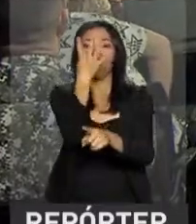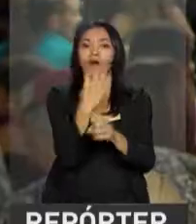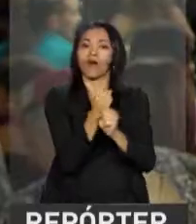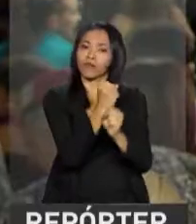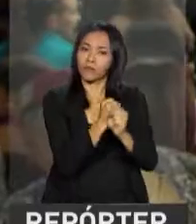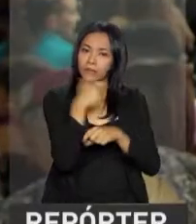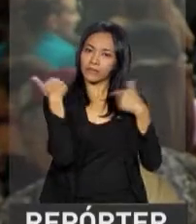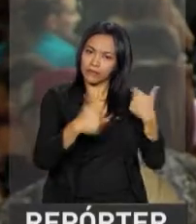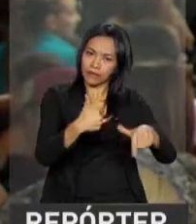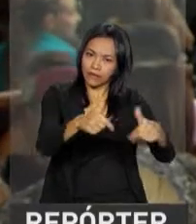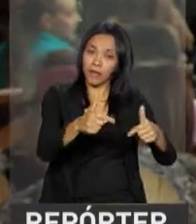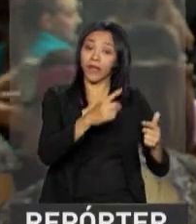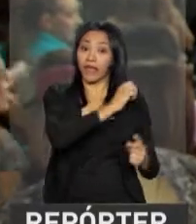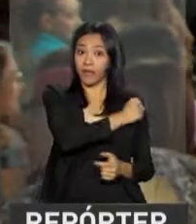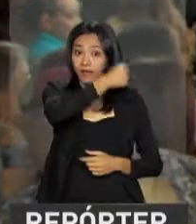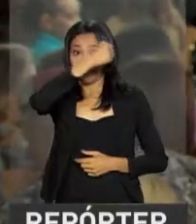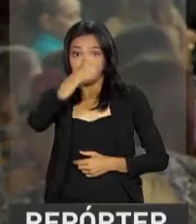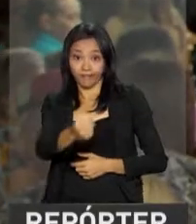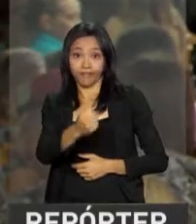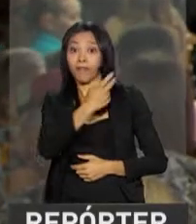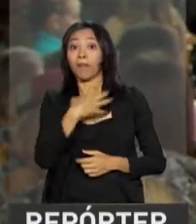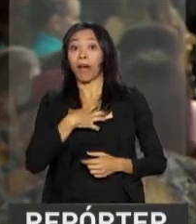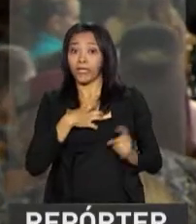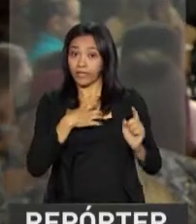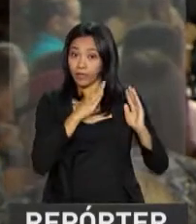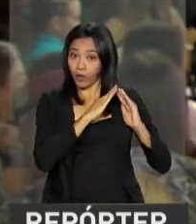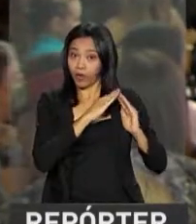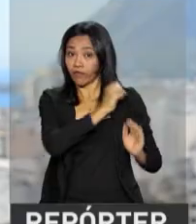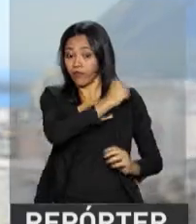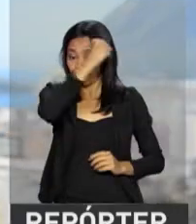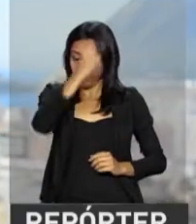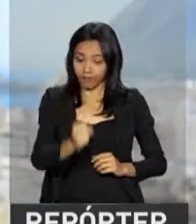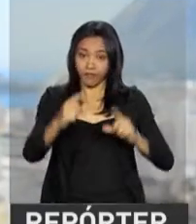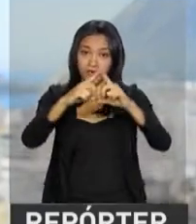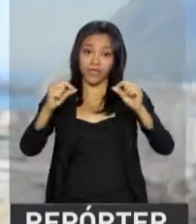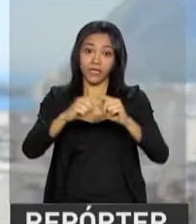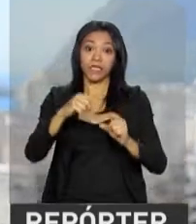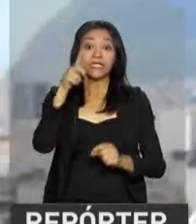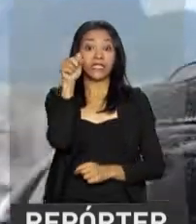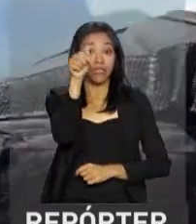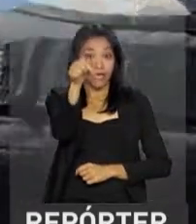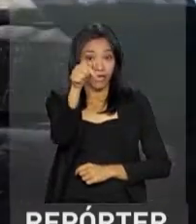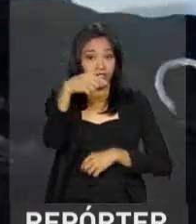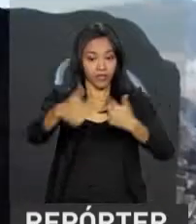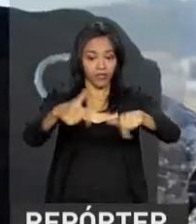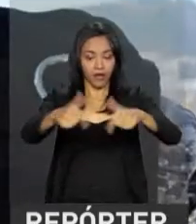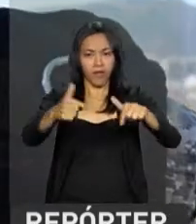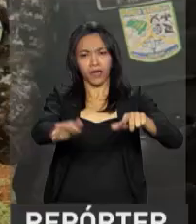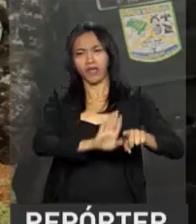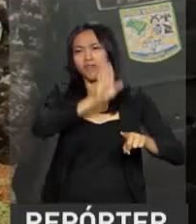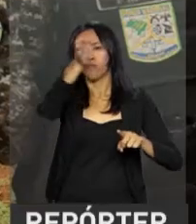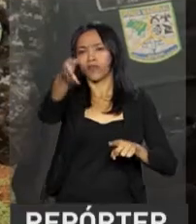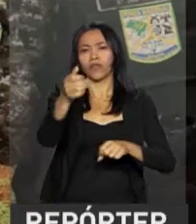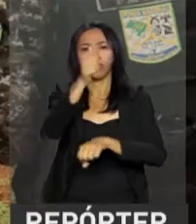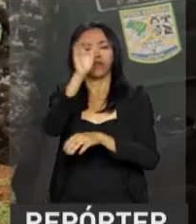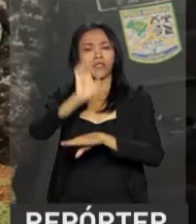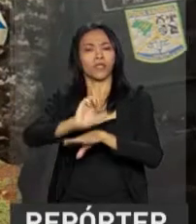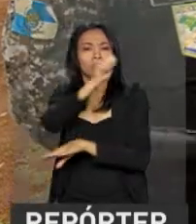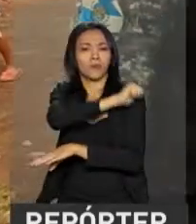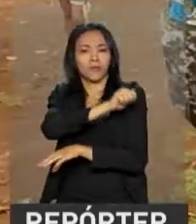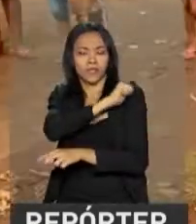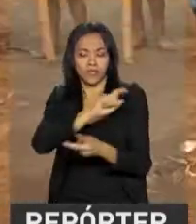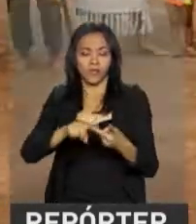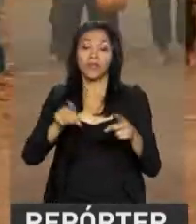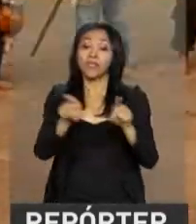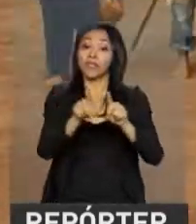anos ele que veio da bahia já participou de sete missões como a segurança dos jogos olímpicos do rio de janeiro ea proteção